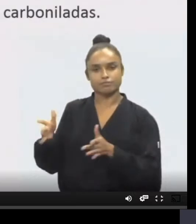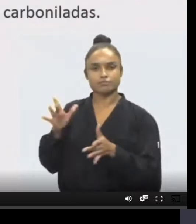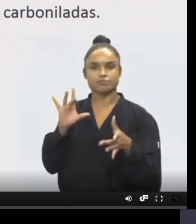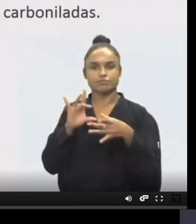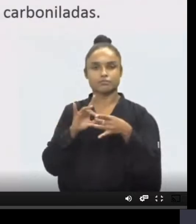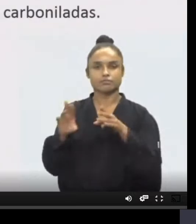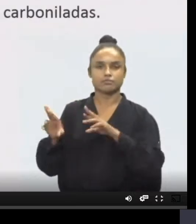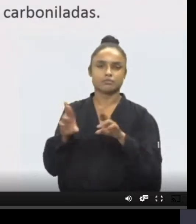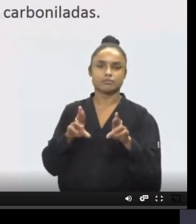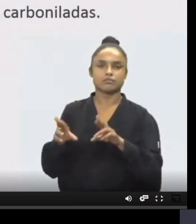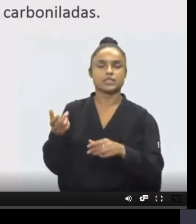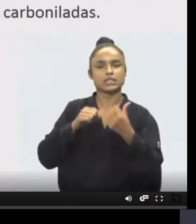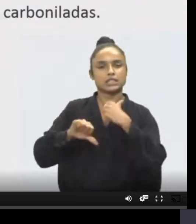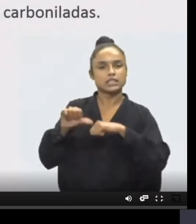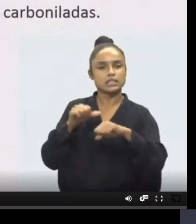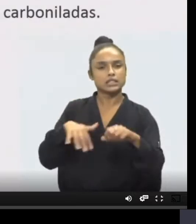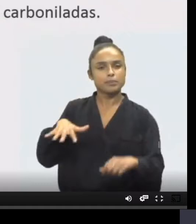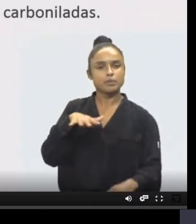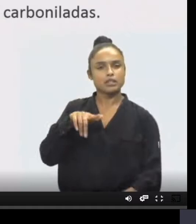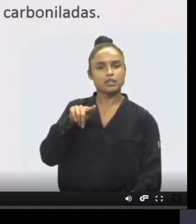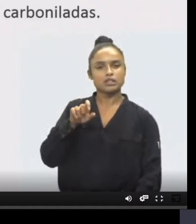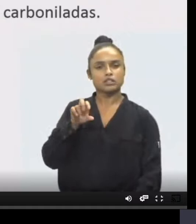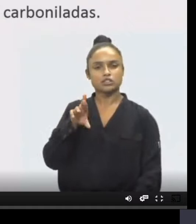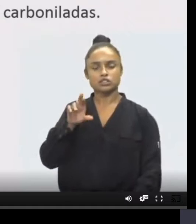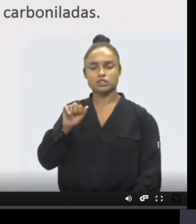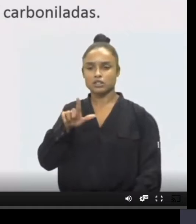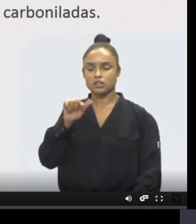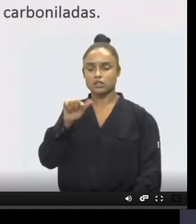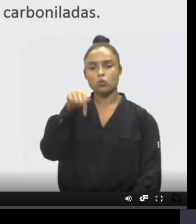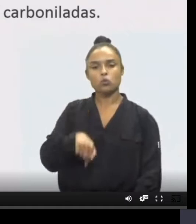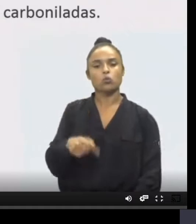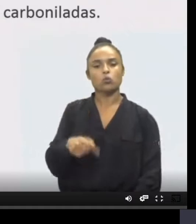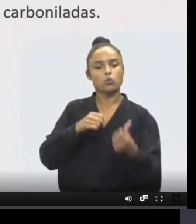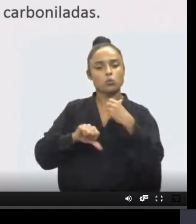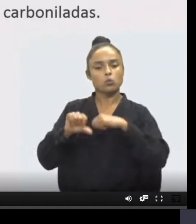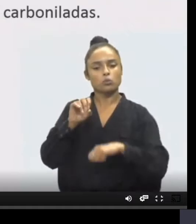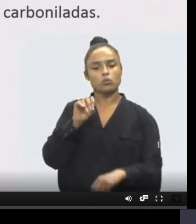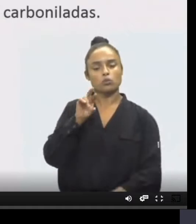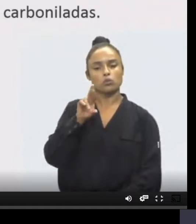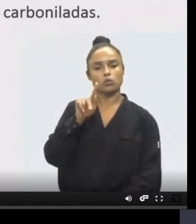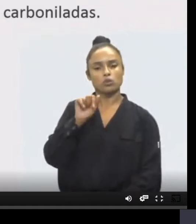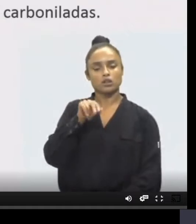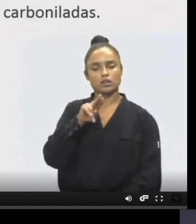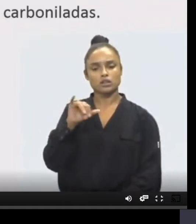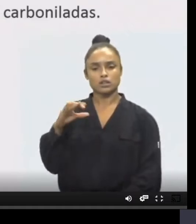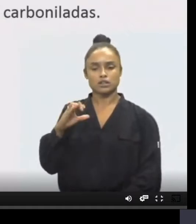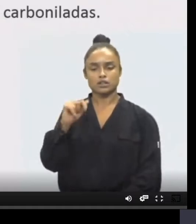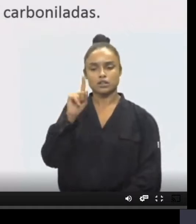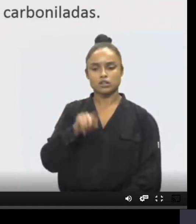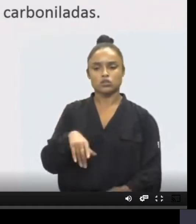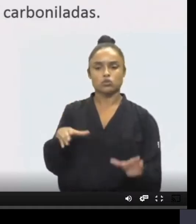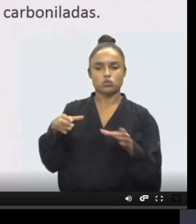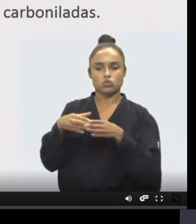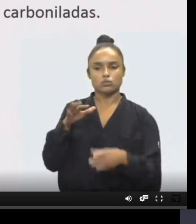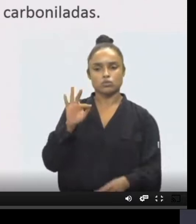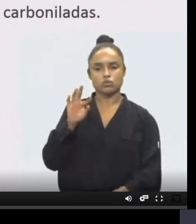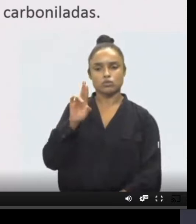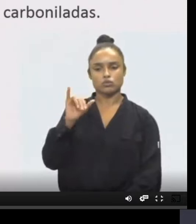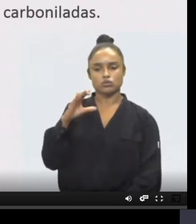com a química geral, sendo que nesse ponto nós vamos trabalhar com fundamentos de química orgânica, com grupos funcionais e com as